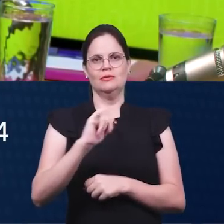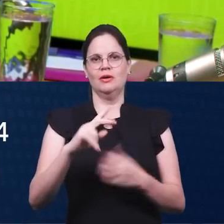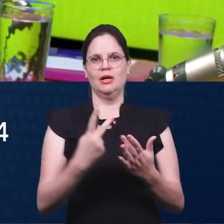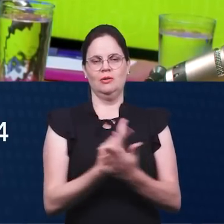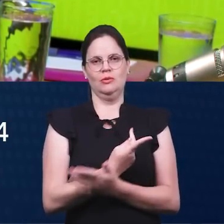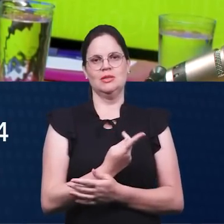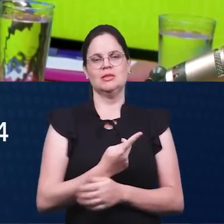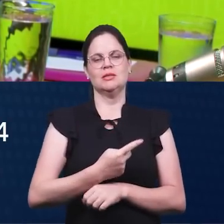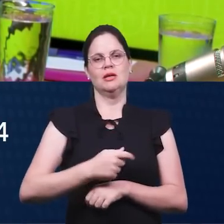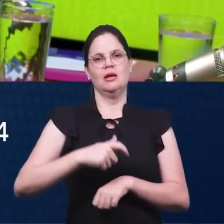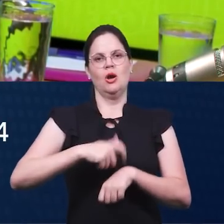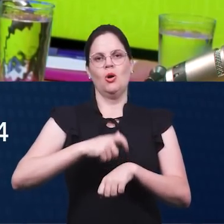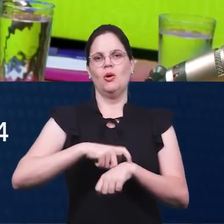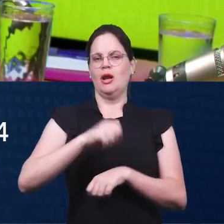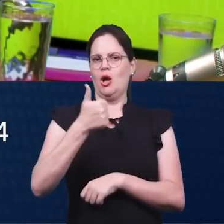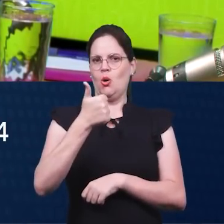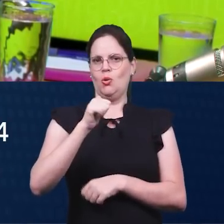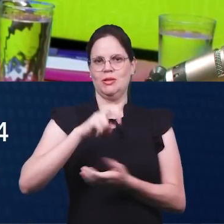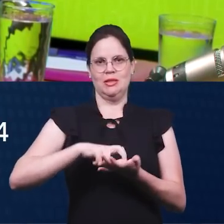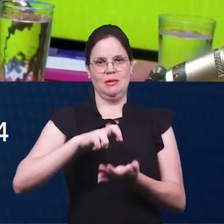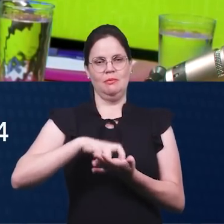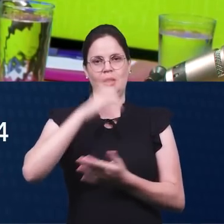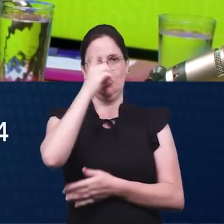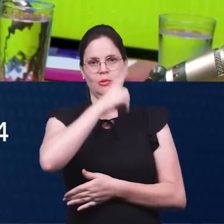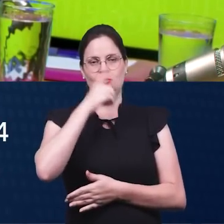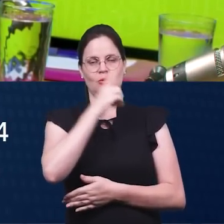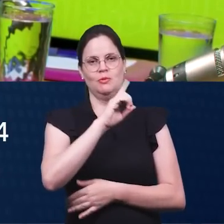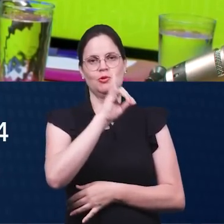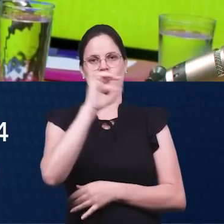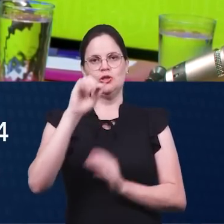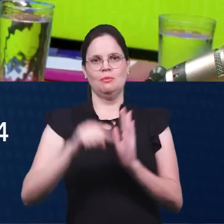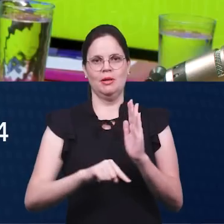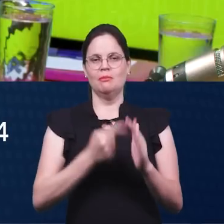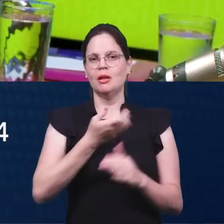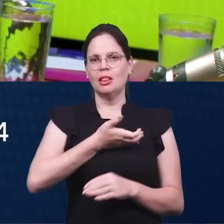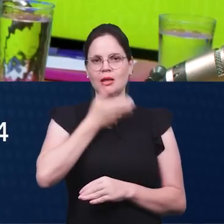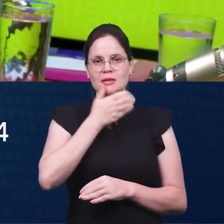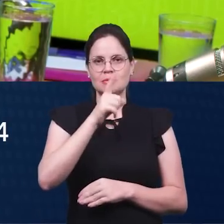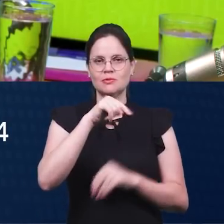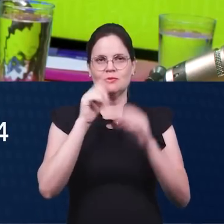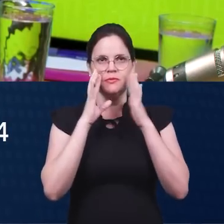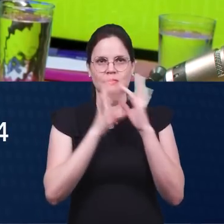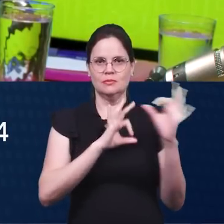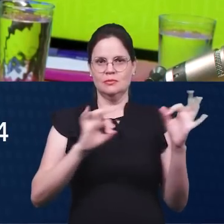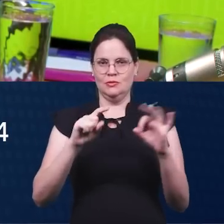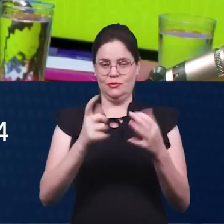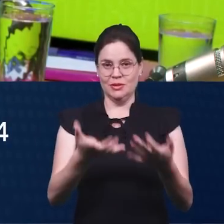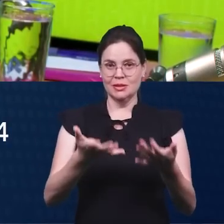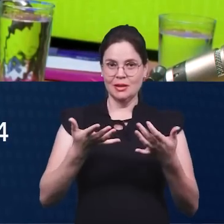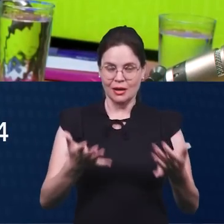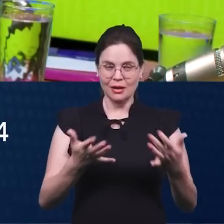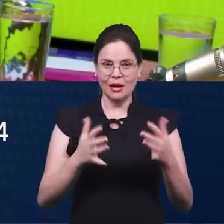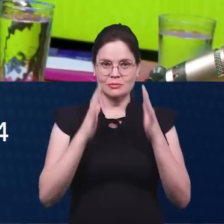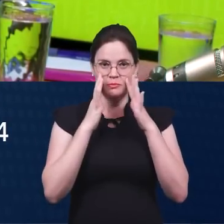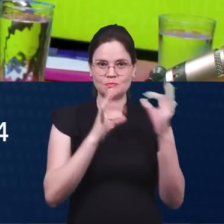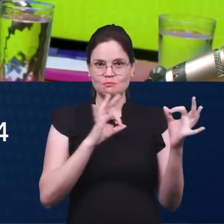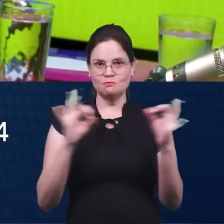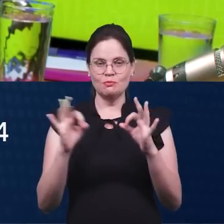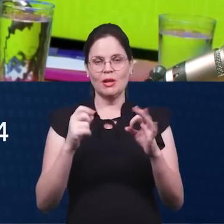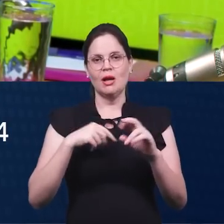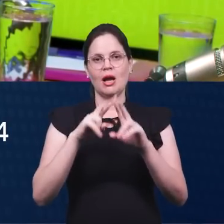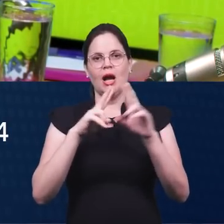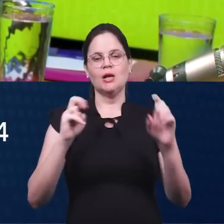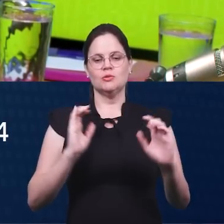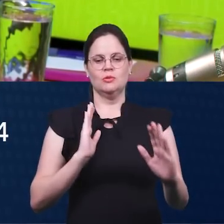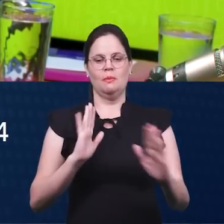dia 1º de dezembro, às 11 horas da manhã. Então você que está nos assistindo e deseja ouvir uma palavra do momento profético